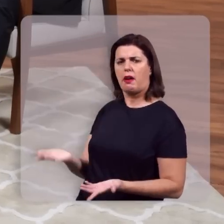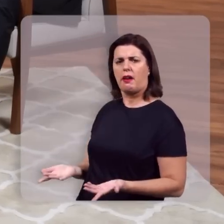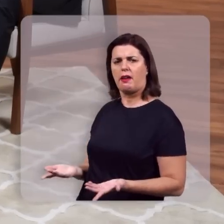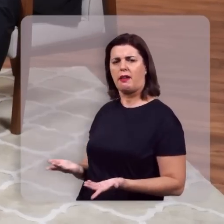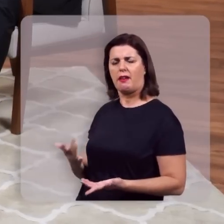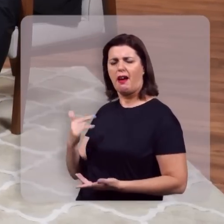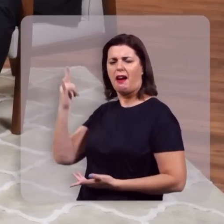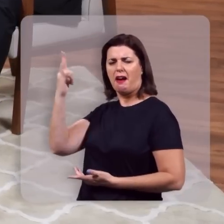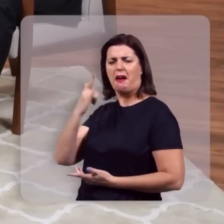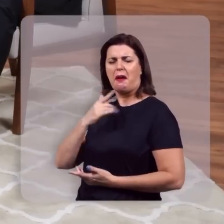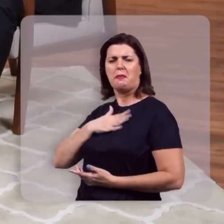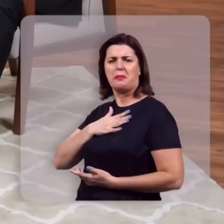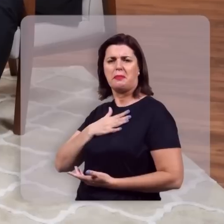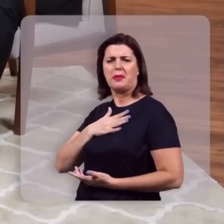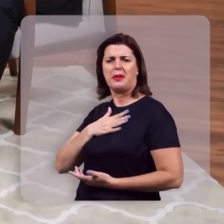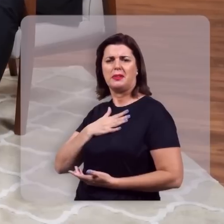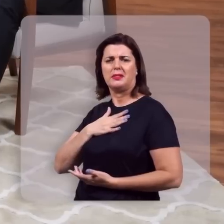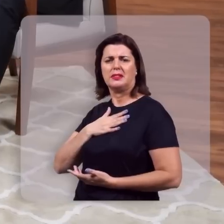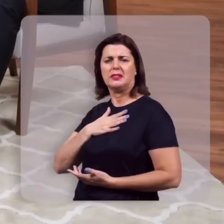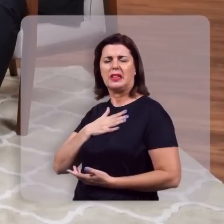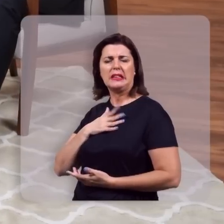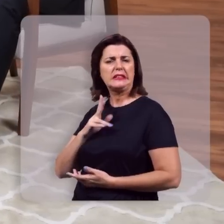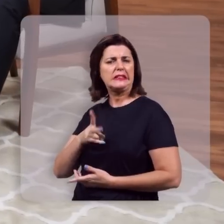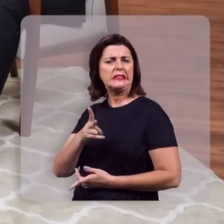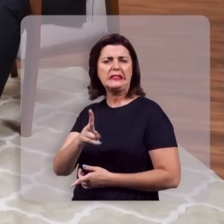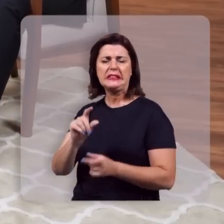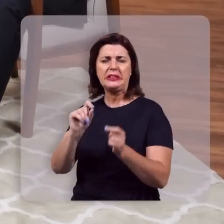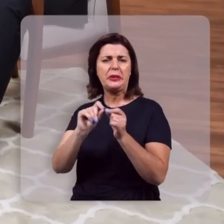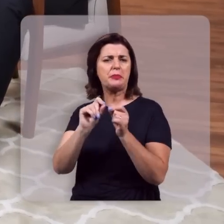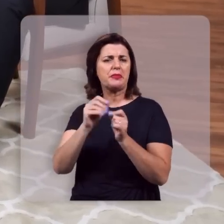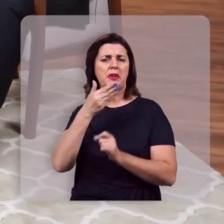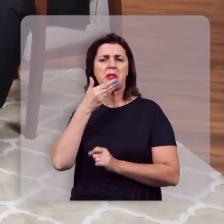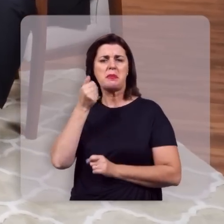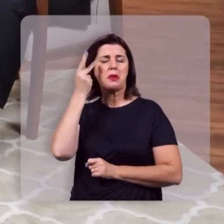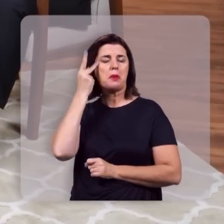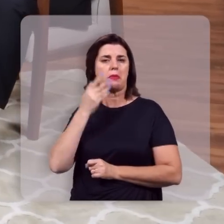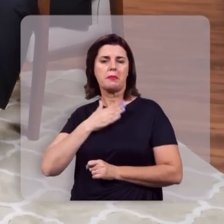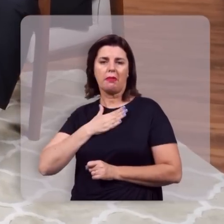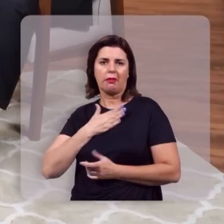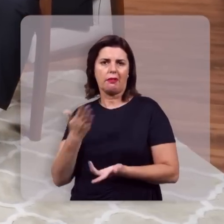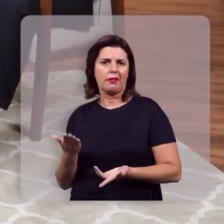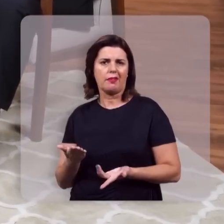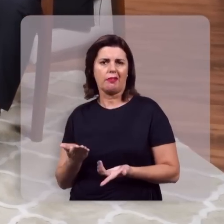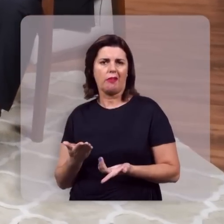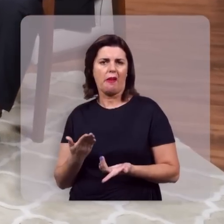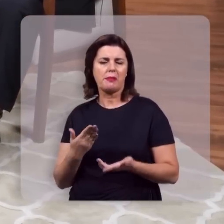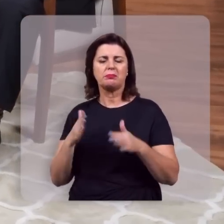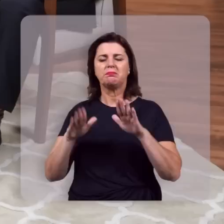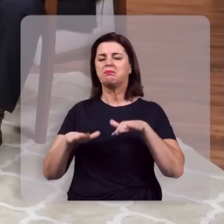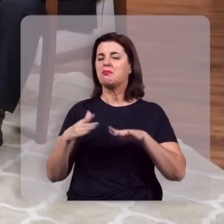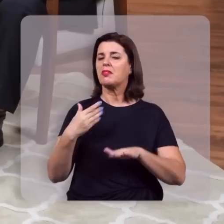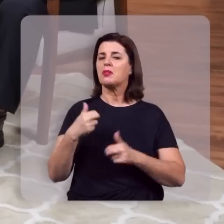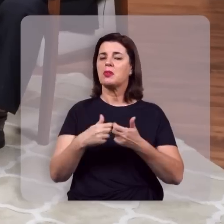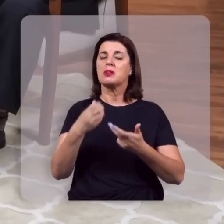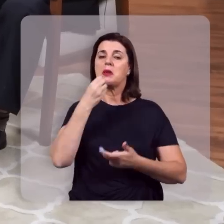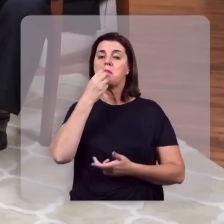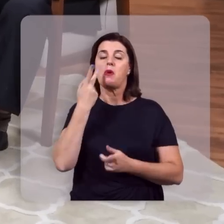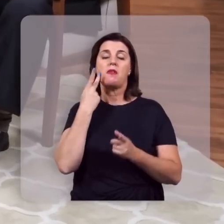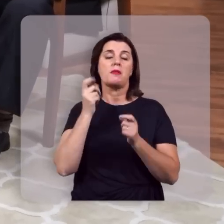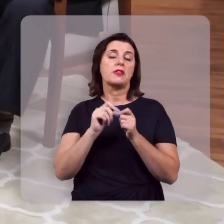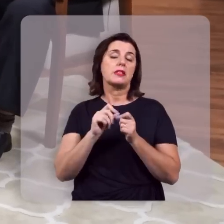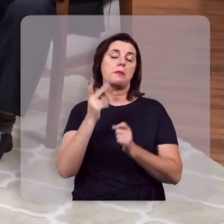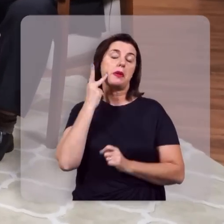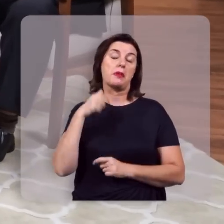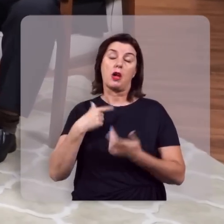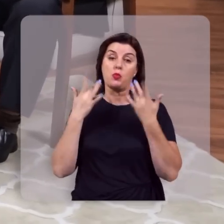pai. Ele me ama. Ele sempre faz o melhor para mim. Alguma coisa boa ele vai fazer,